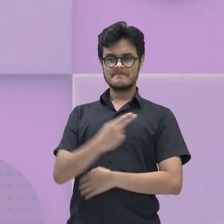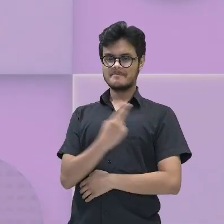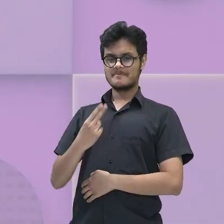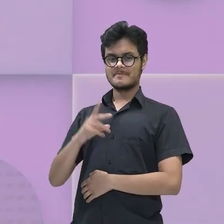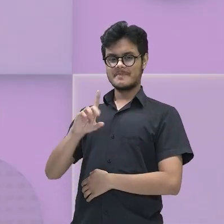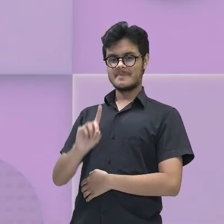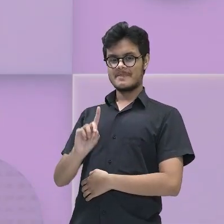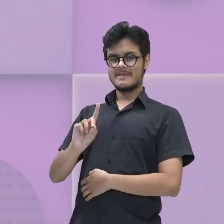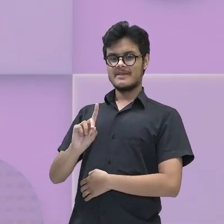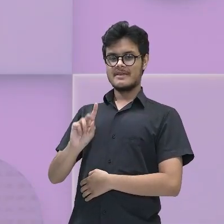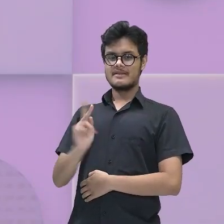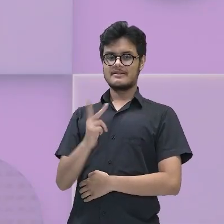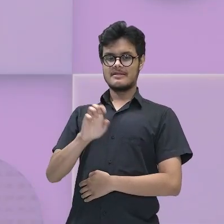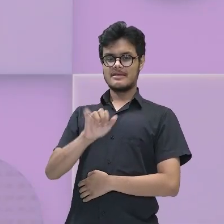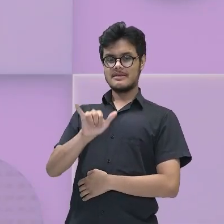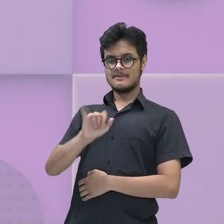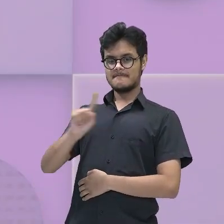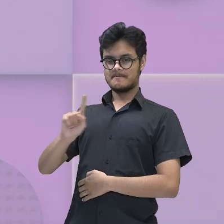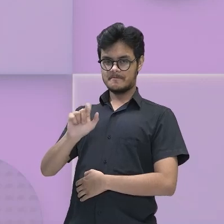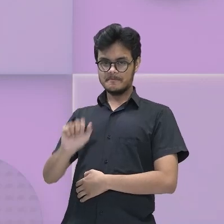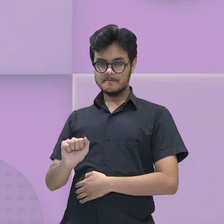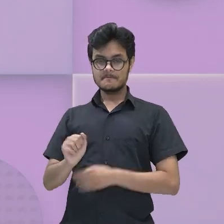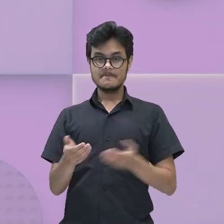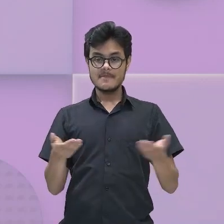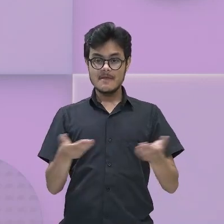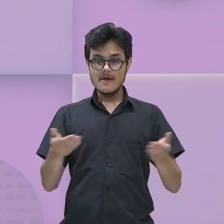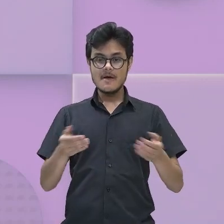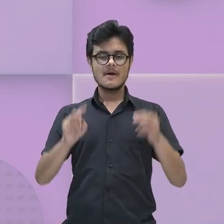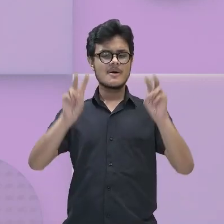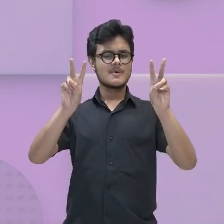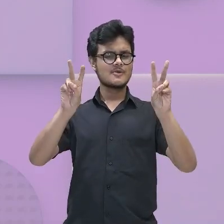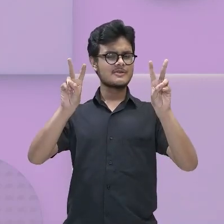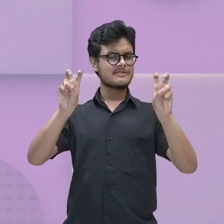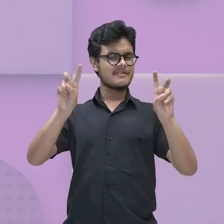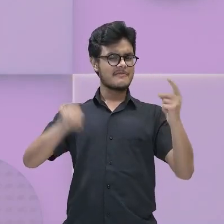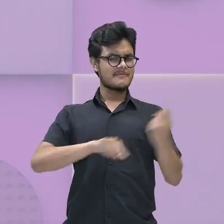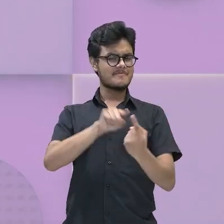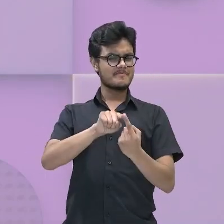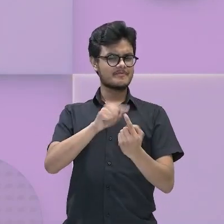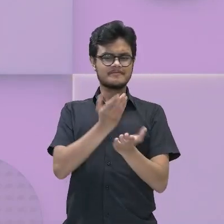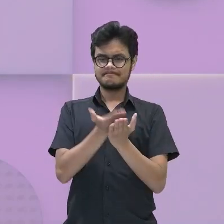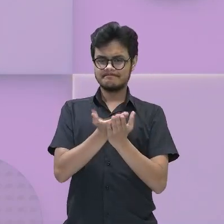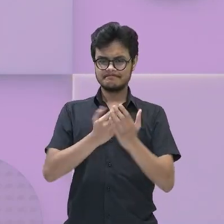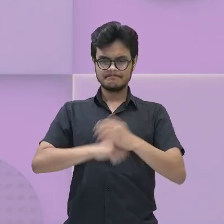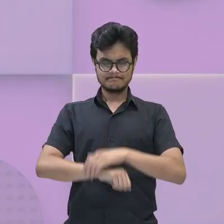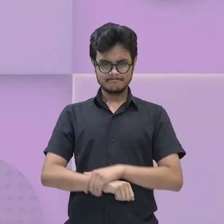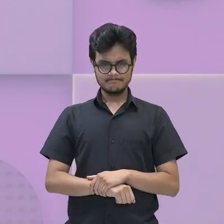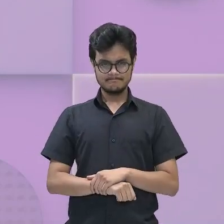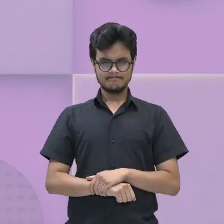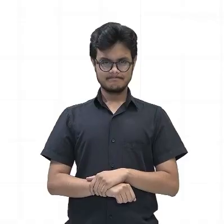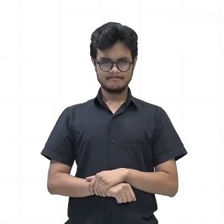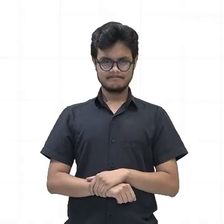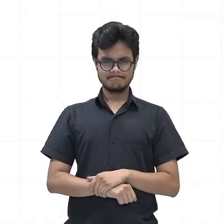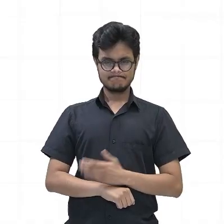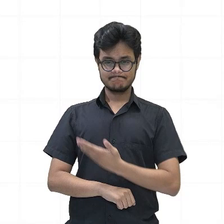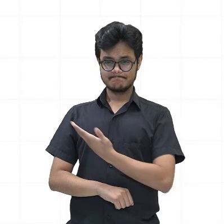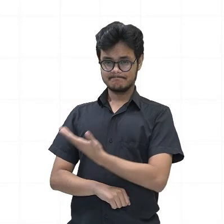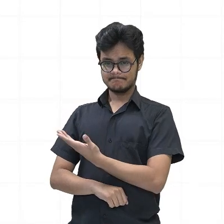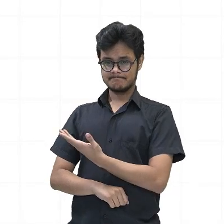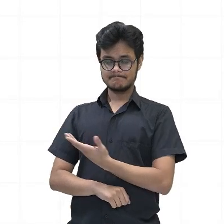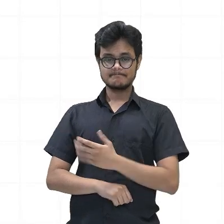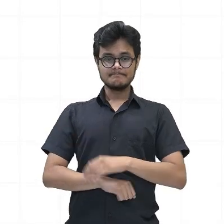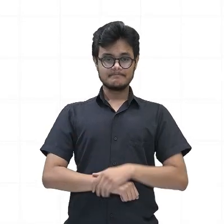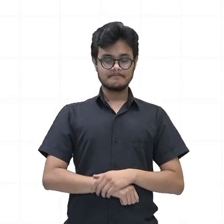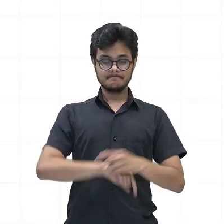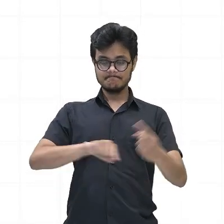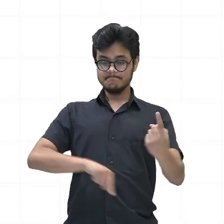Deísa Mendonça e vamos fazer agora a leitura do objeto de conhecimento e detalhamento para esta aula.